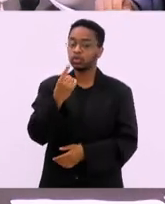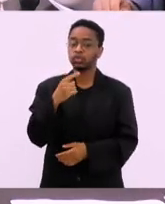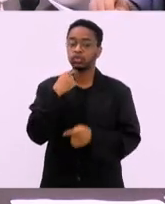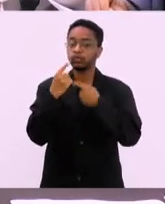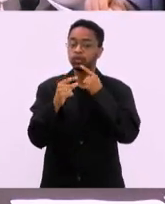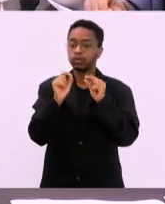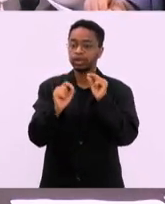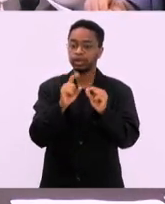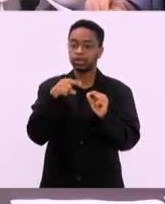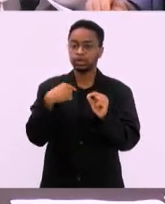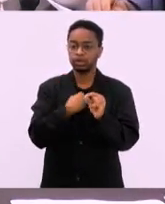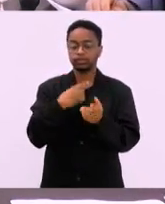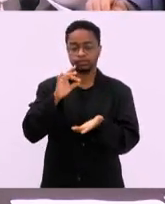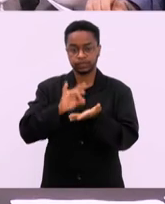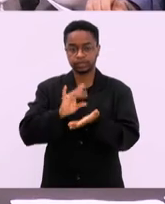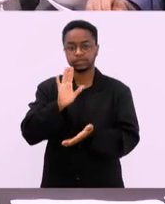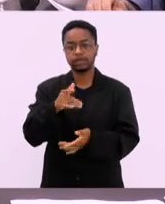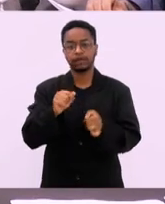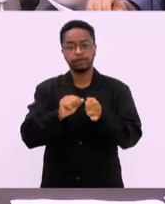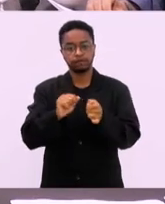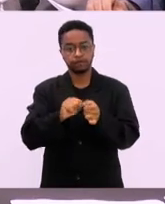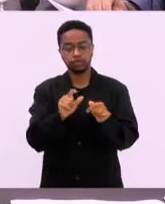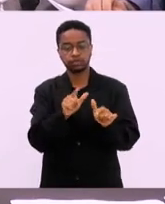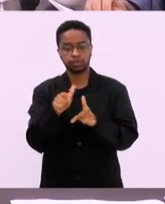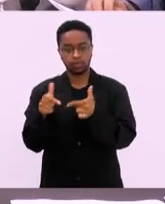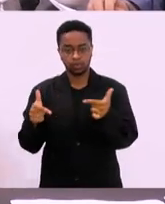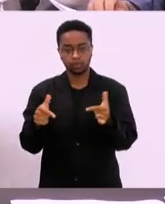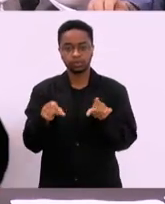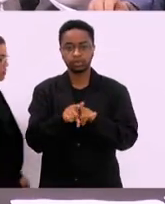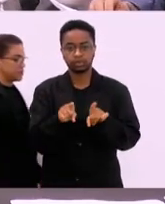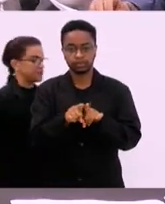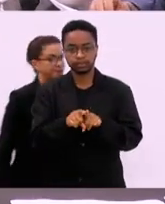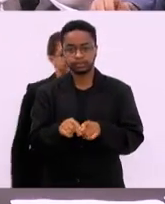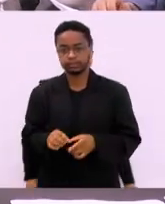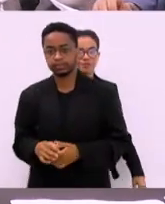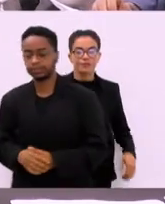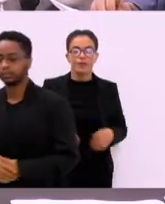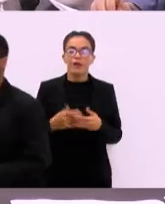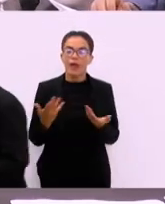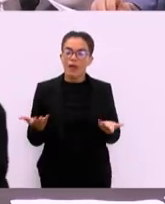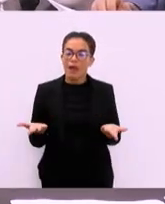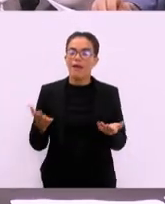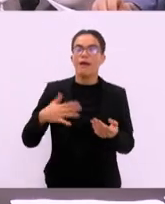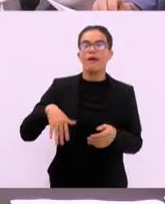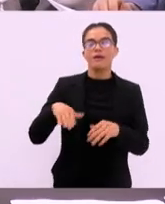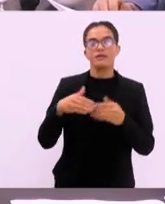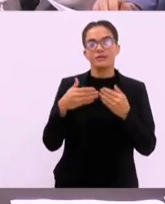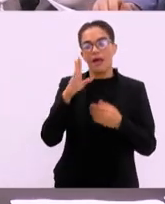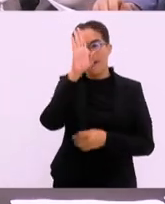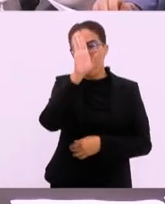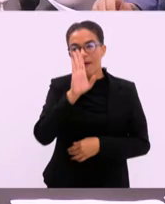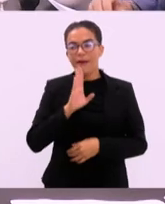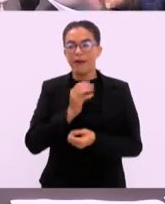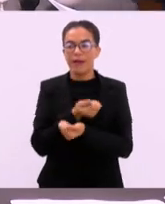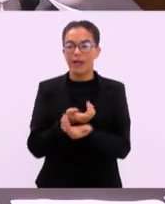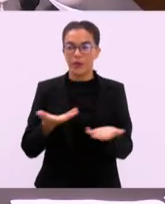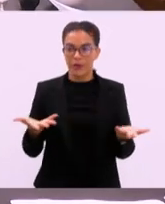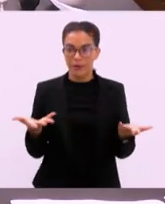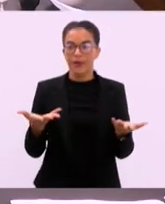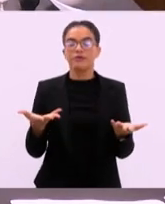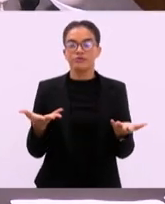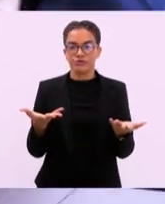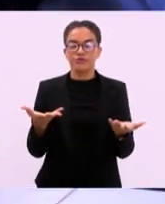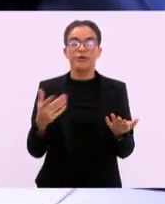seguinte: a gente de fato já fez, na verdade, empurrando essa gratuidade